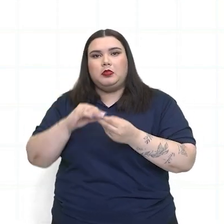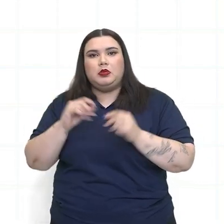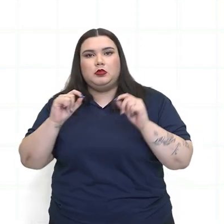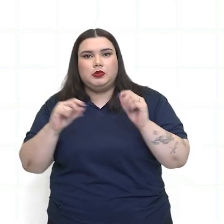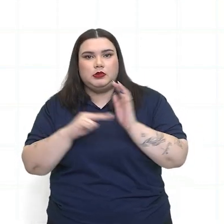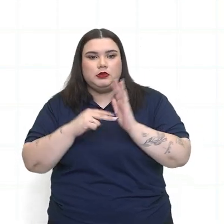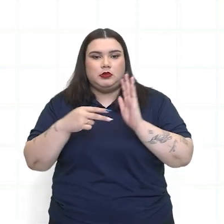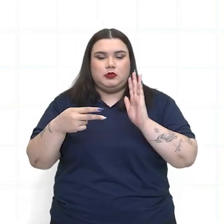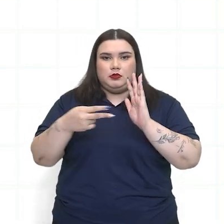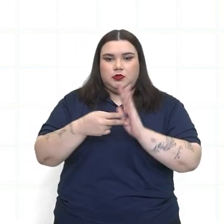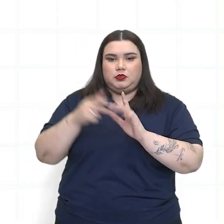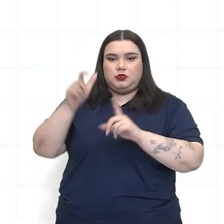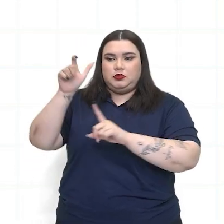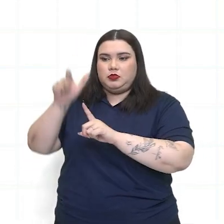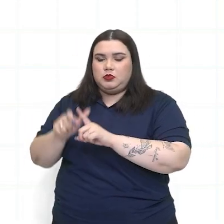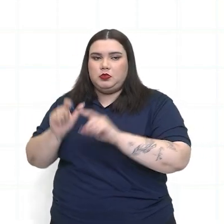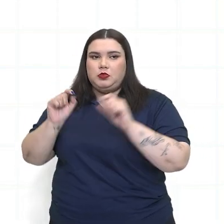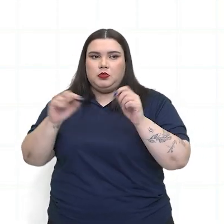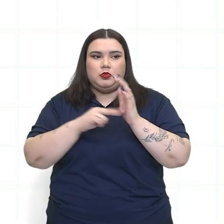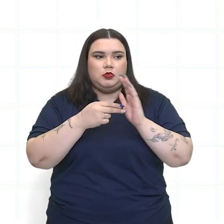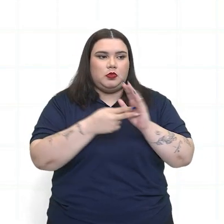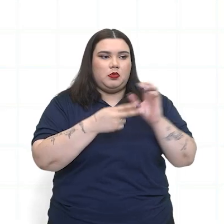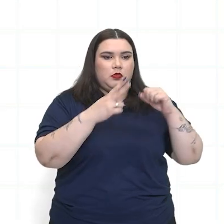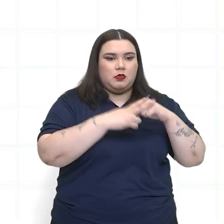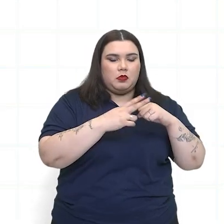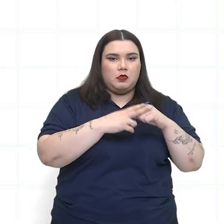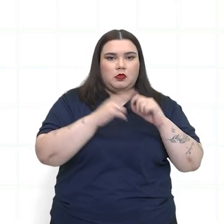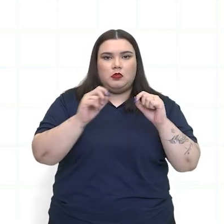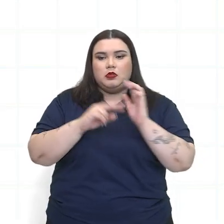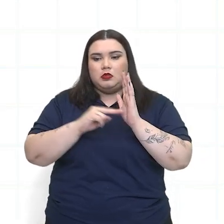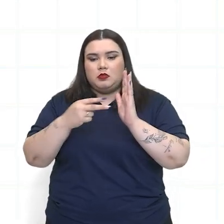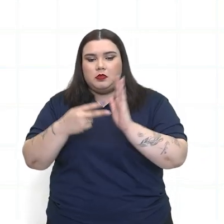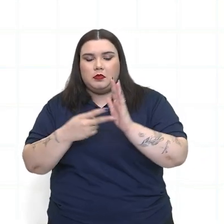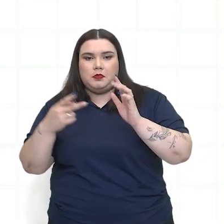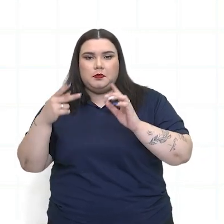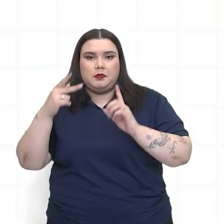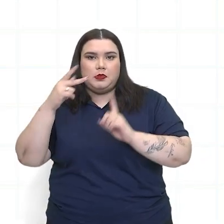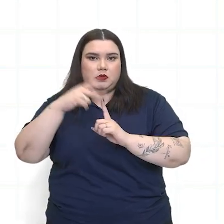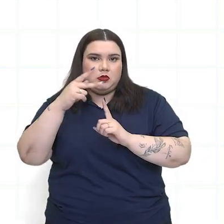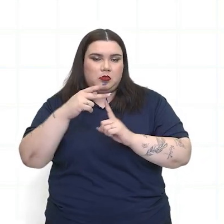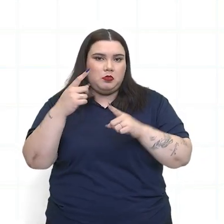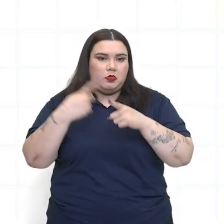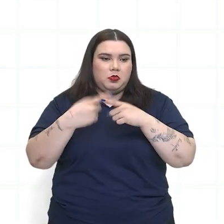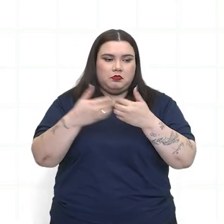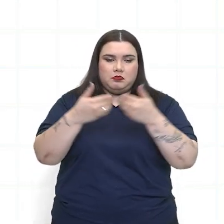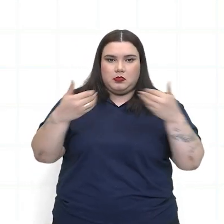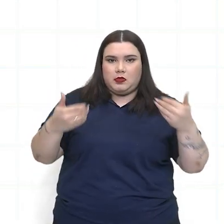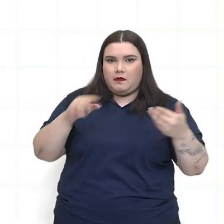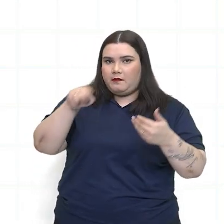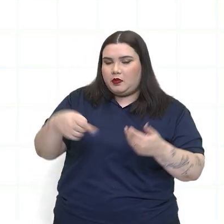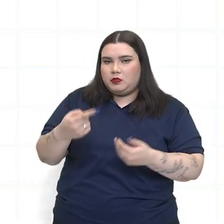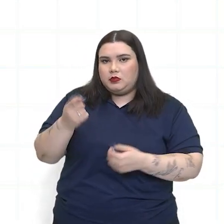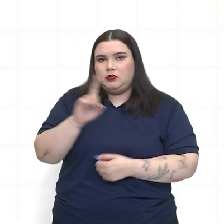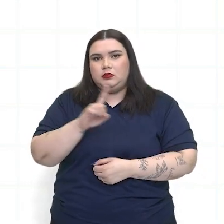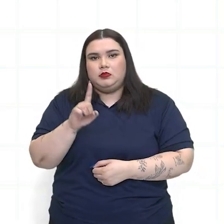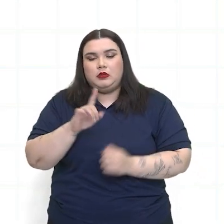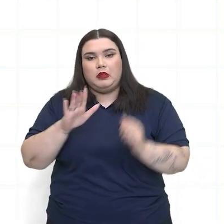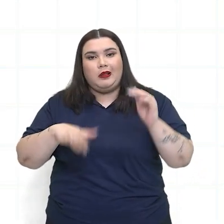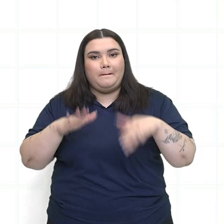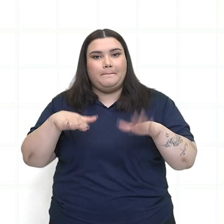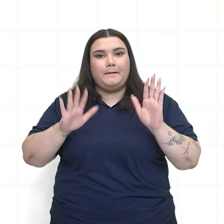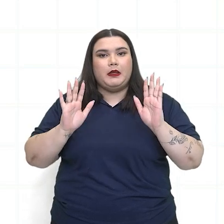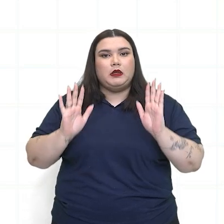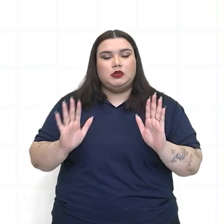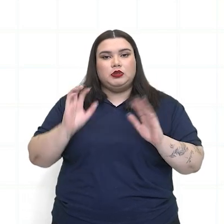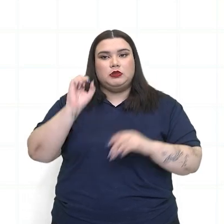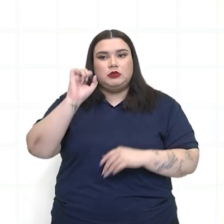o sujeito, o que é o verbo, o que é o predicado, porque eu não separo o sujeito do predicado pela vírgula, com exceção.